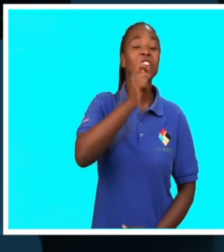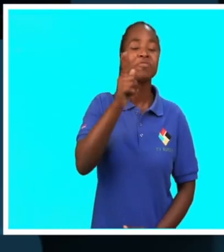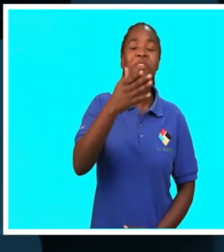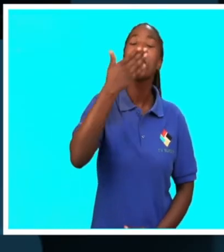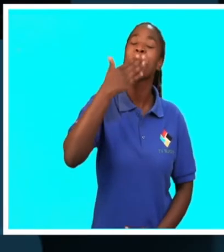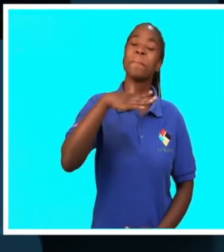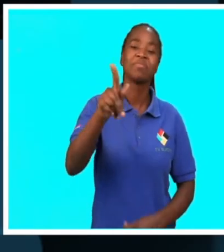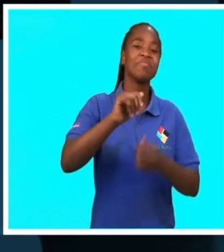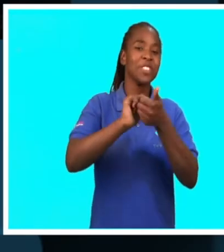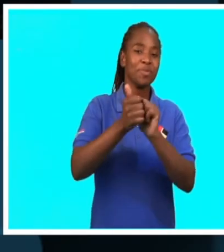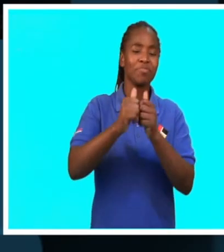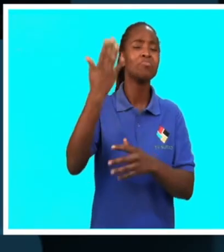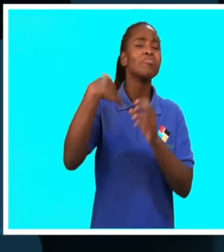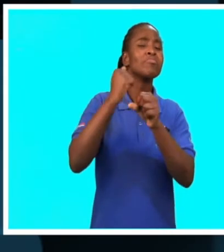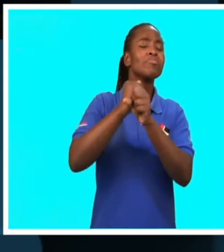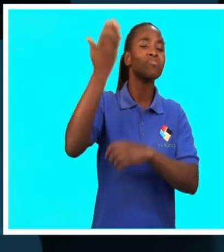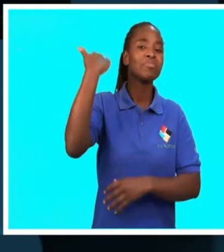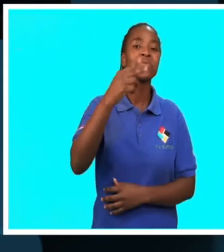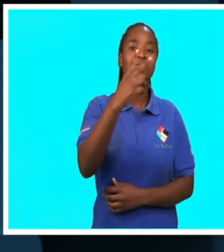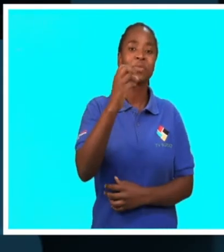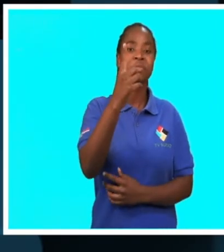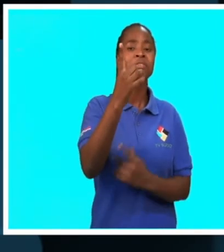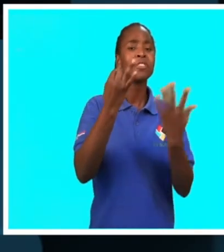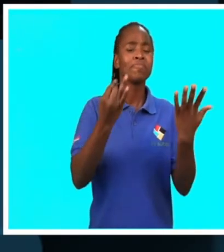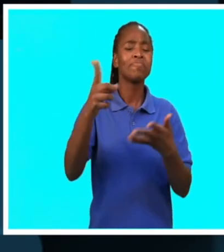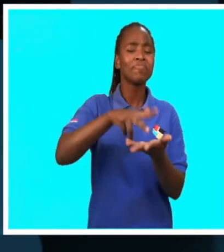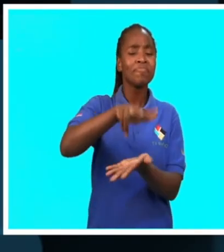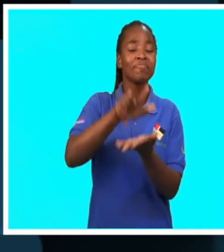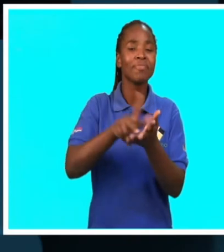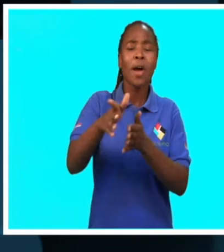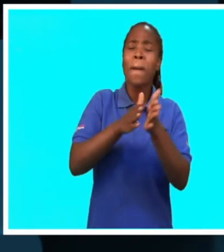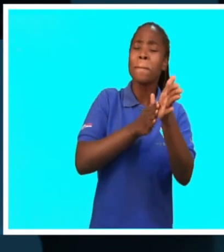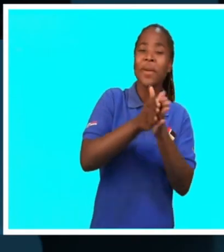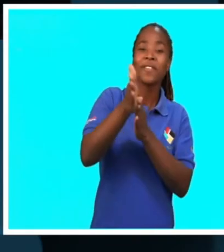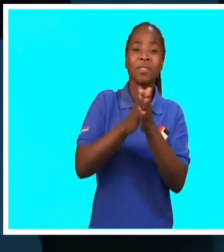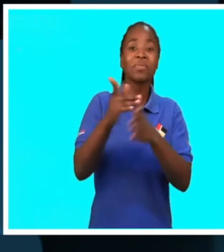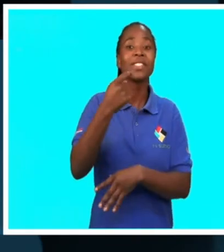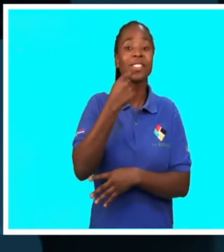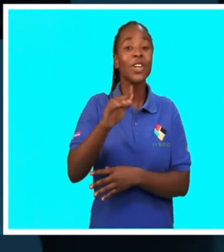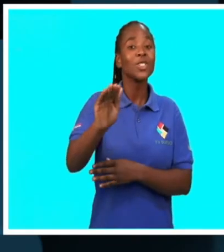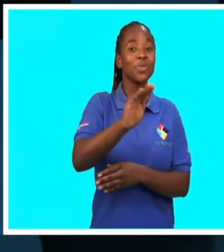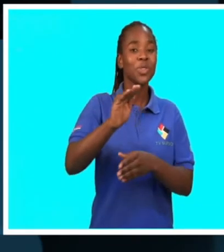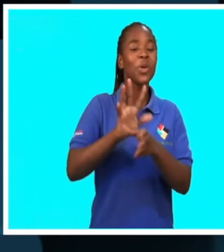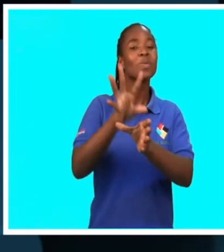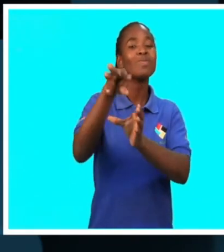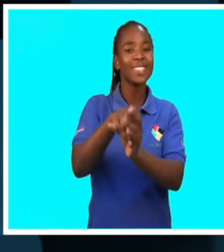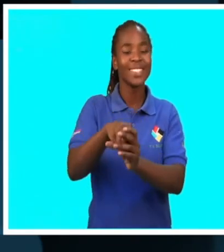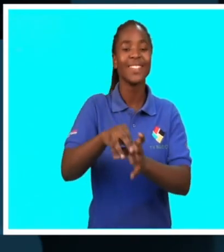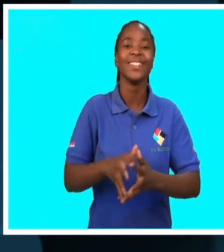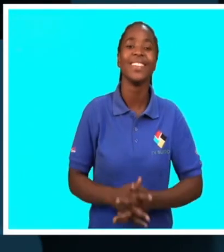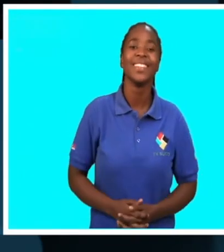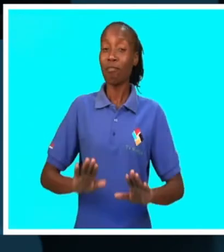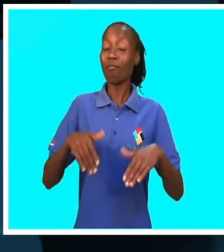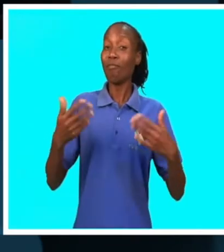O melhor jornalista desportivo de 2017 aproveitou o momento para enaltecer o valor da inclusão social.